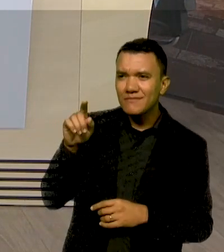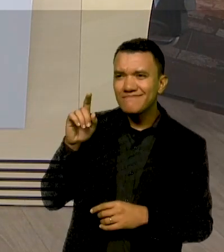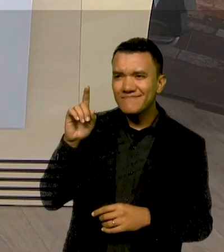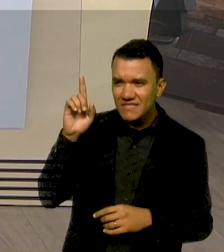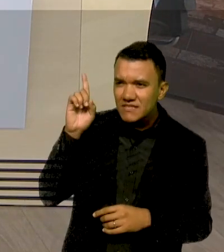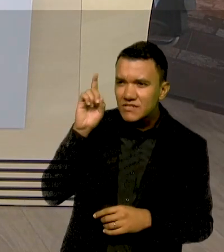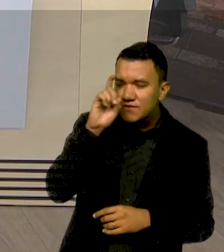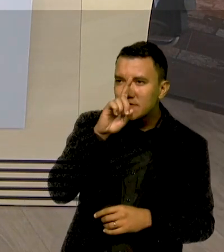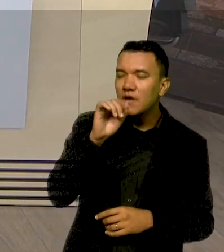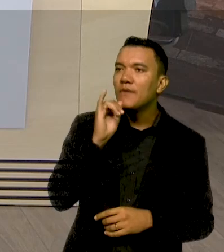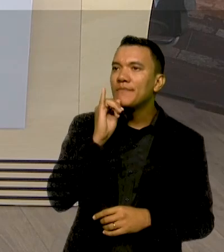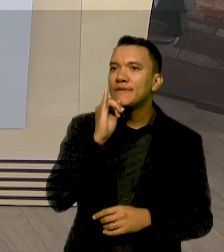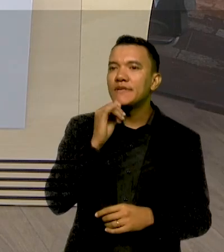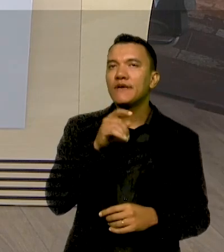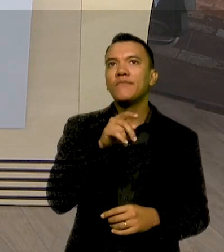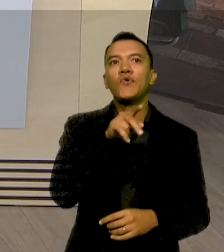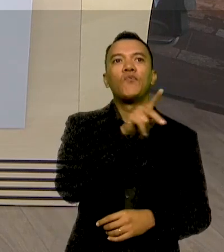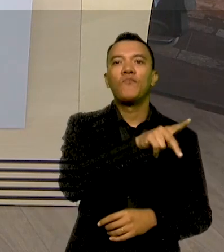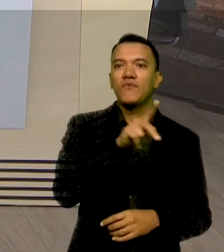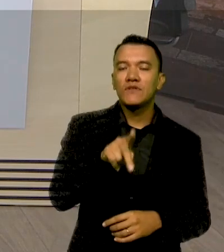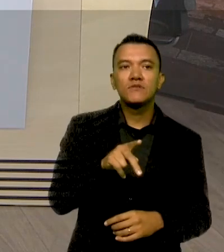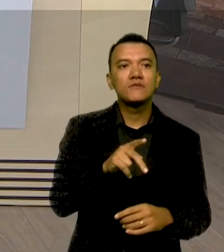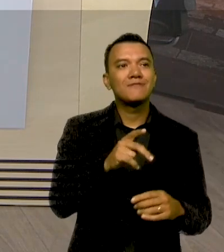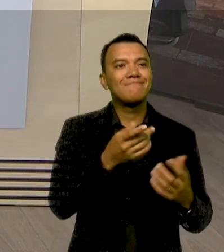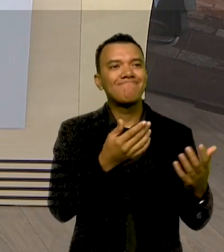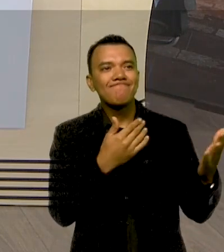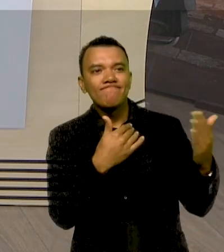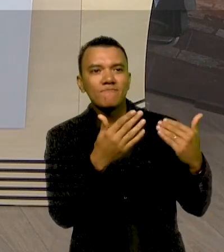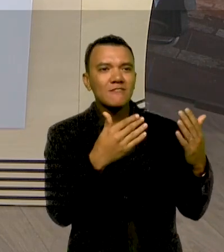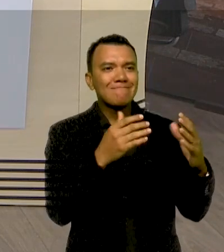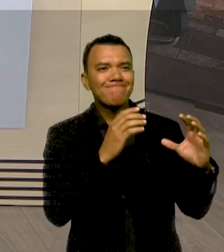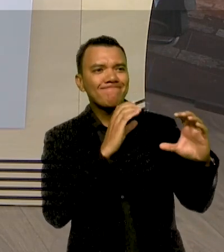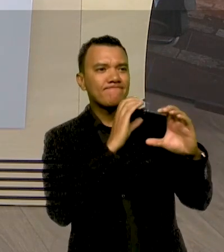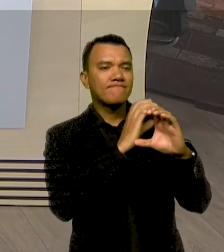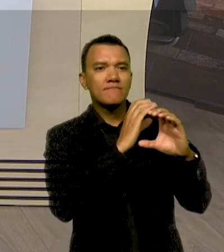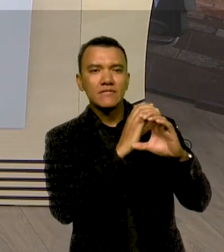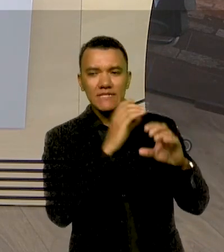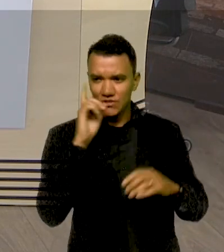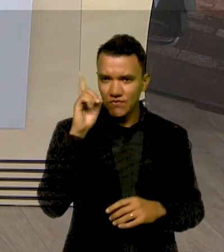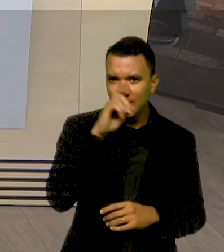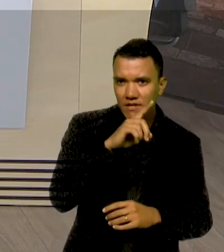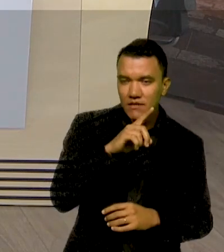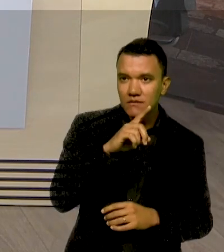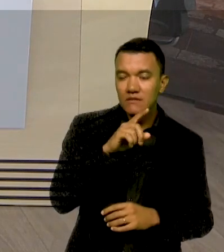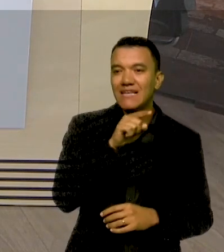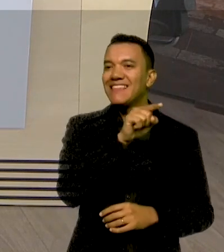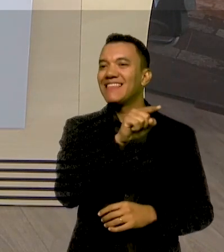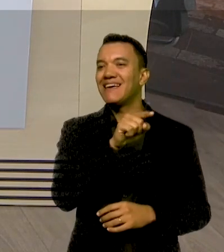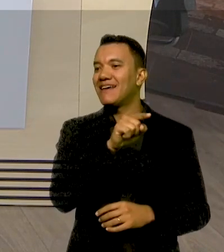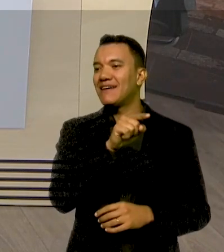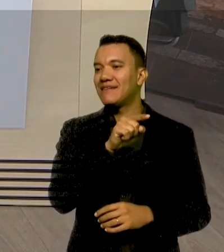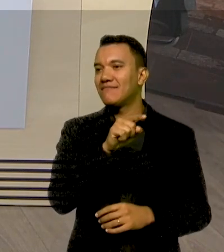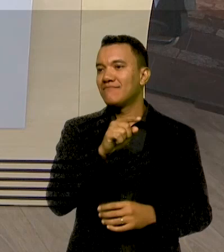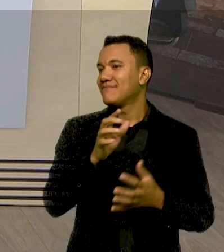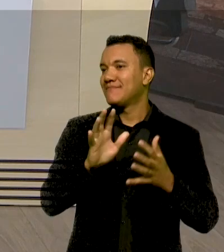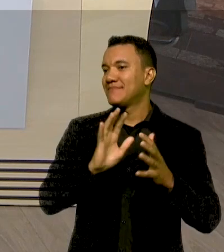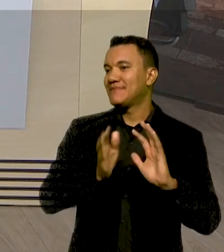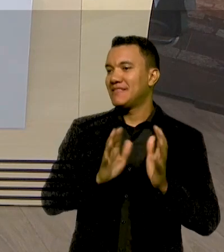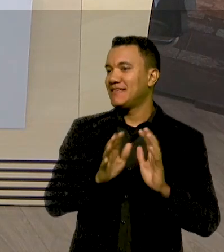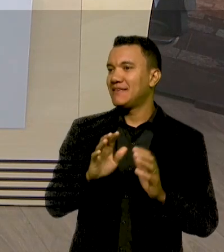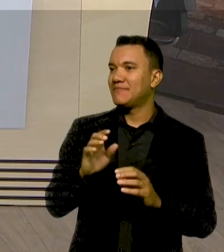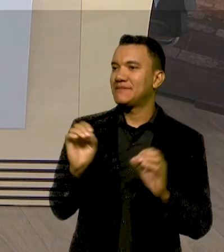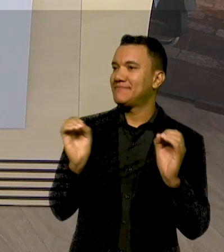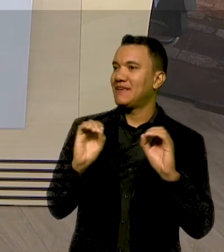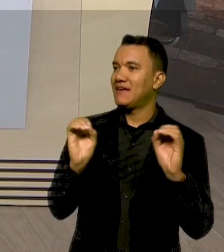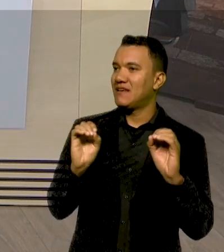a conversa com a professora, o professor dentro de sala, sabendo que ele não tinha conhecimento da língua brasileira